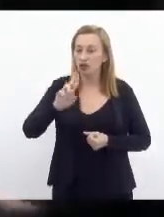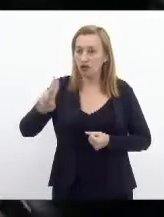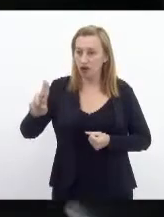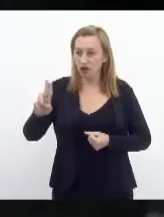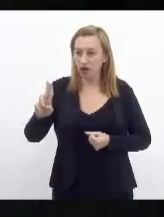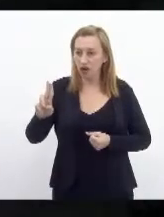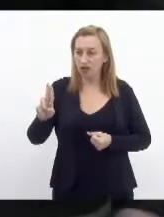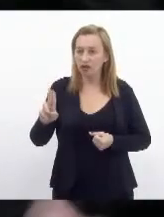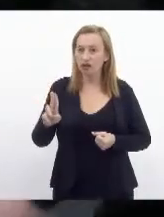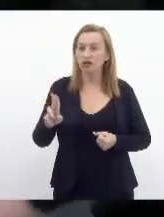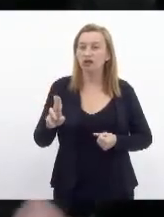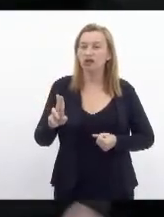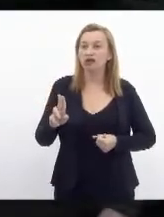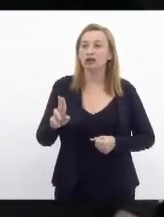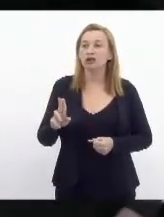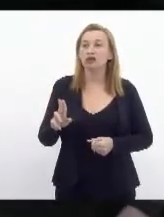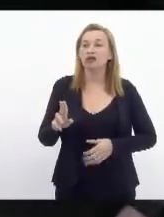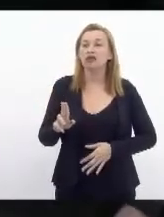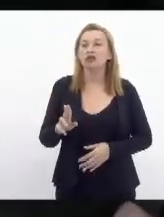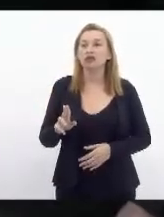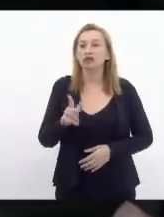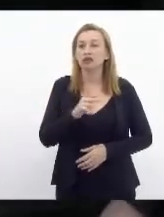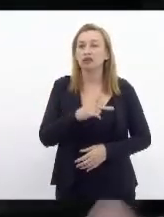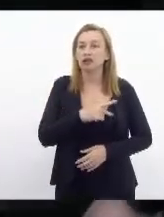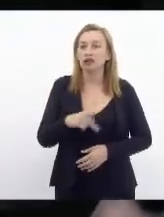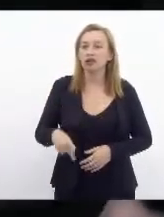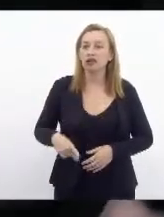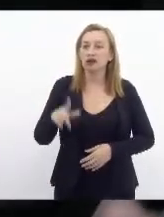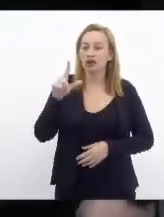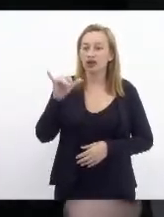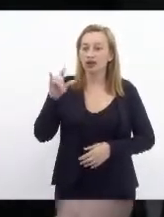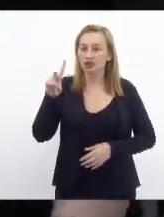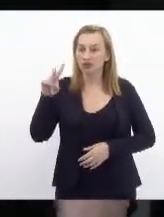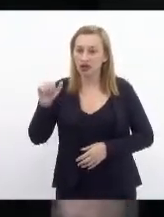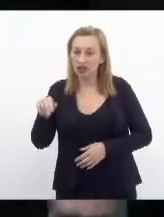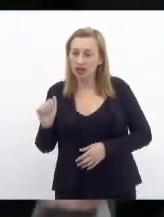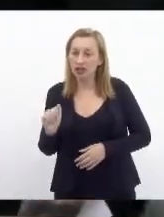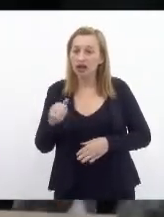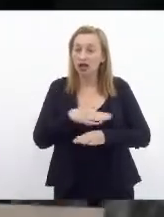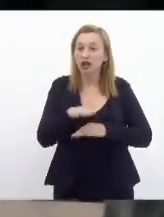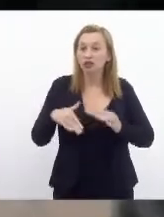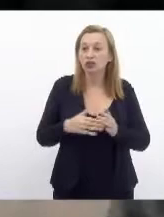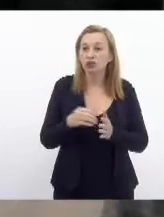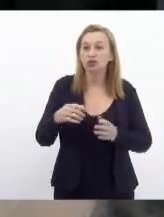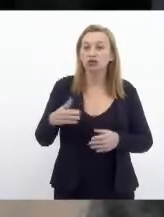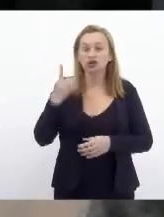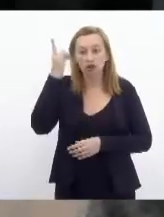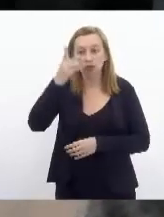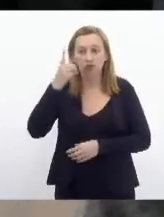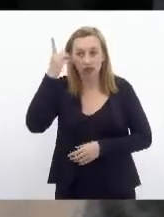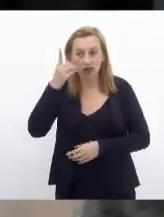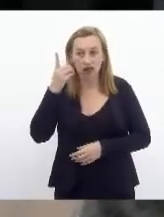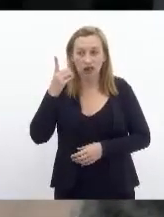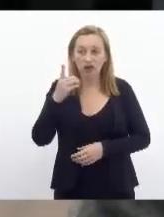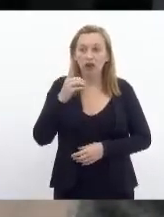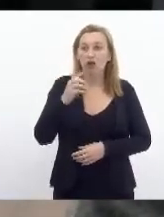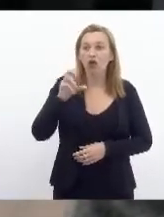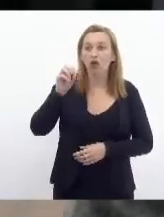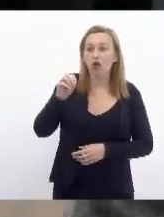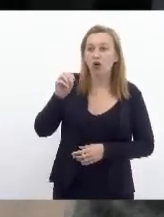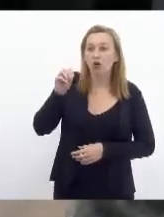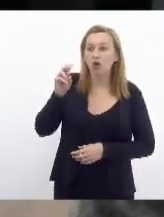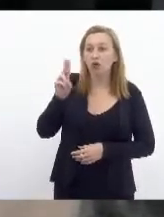nessa legislatura é mulher. É, e eu estou entregando aqui dos deputados e deputadas filiadas. Quem não conhece a UNALE,